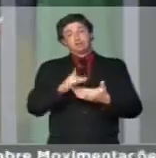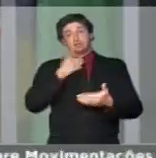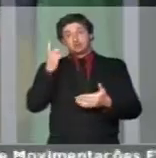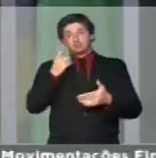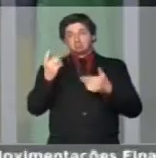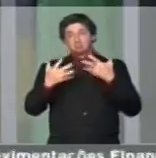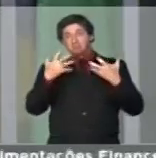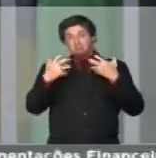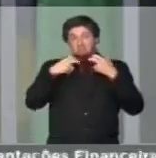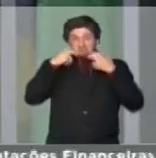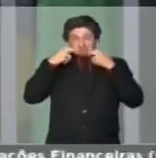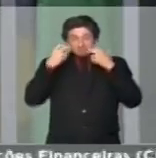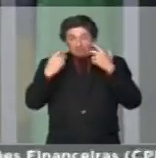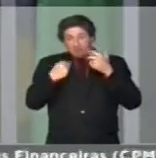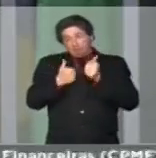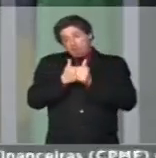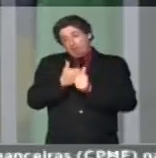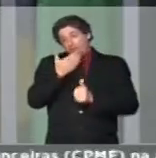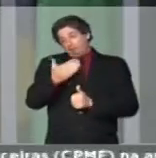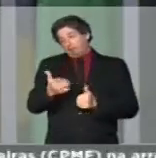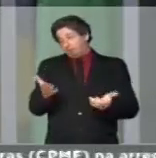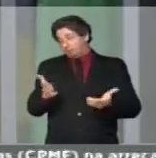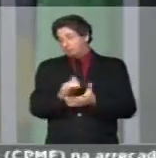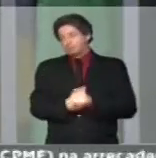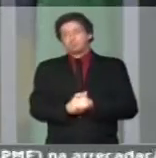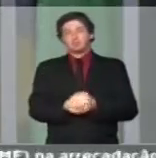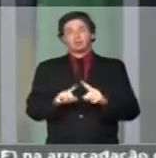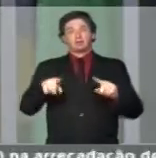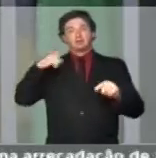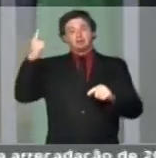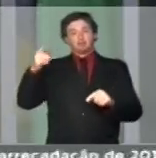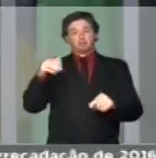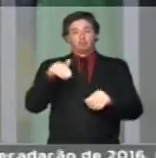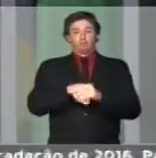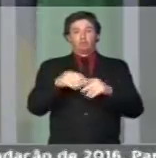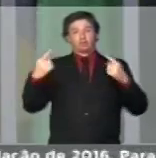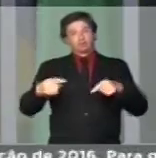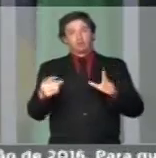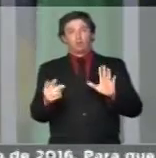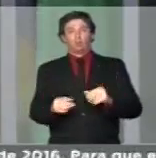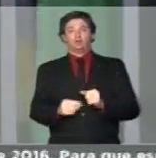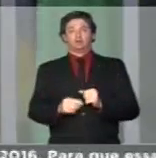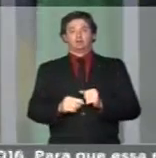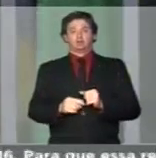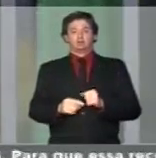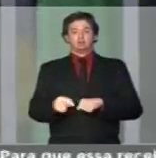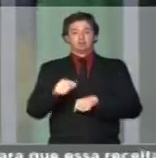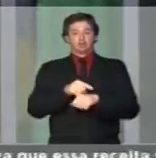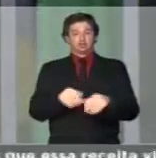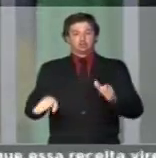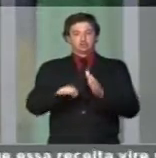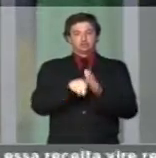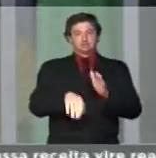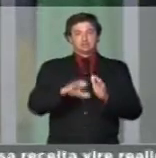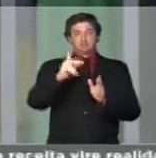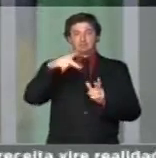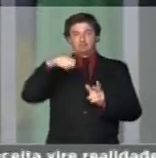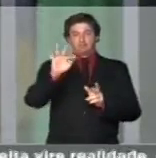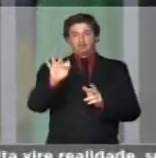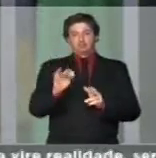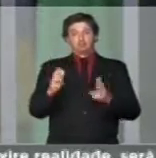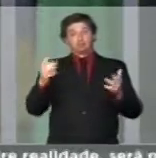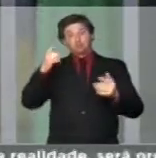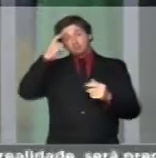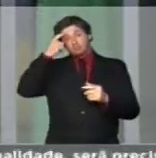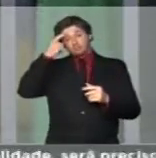até um pouco envergonhados, disseram: eu vou votar a favor, mas depois vou votar contra quando vier para votar a CPMF. Ou